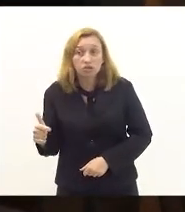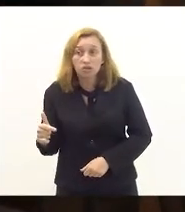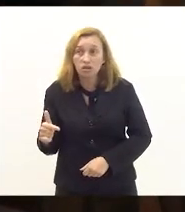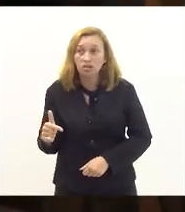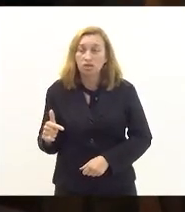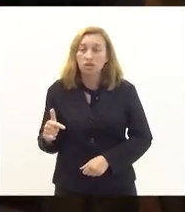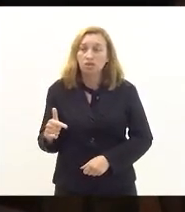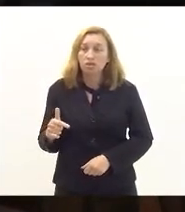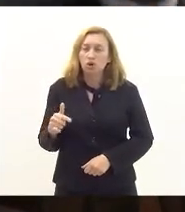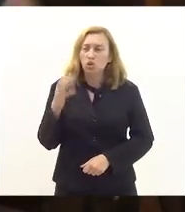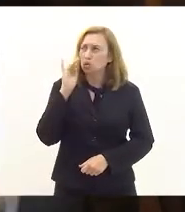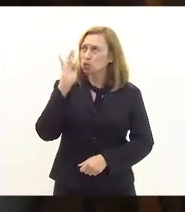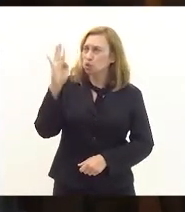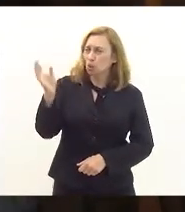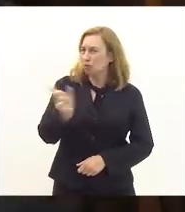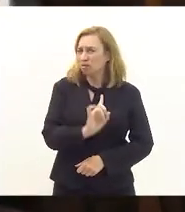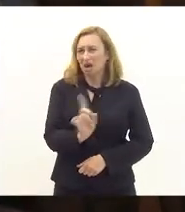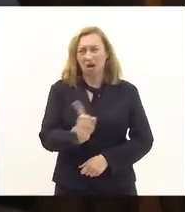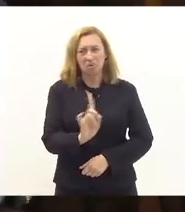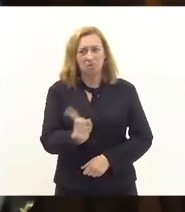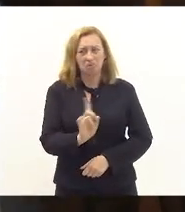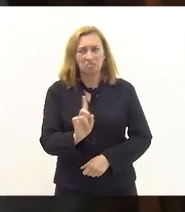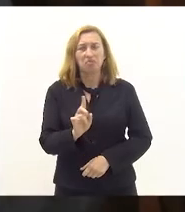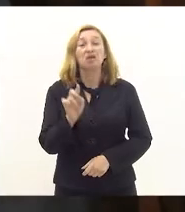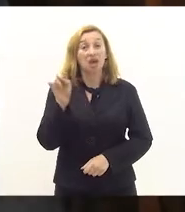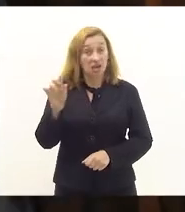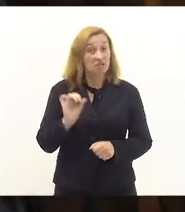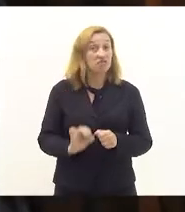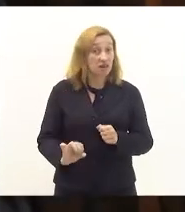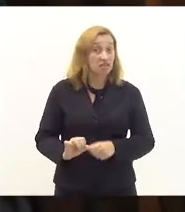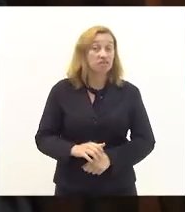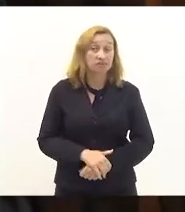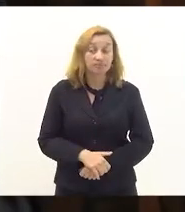nem sonho com uma coisa dessa. Ele fez.